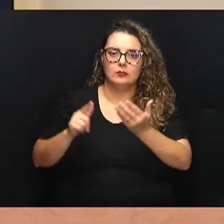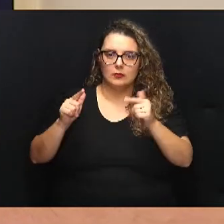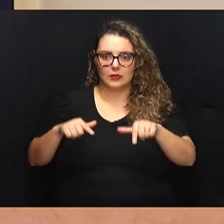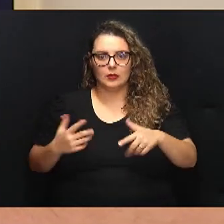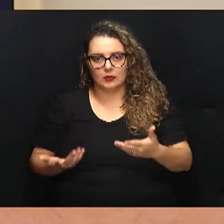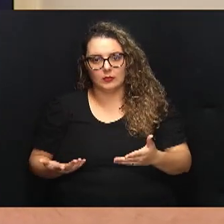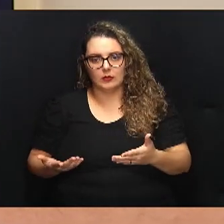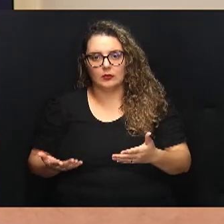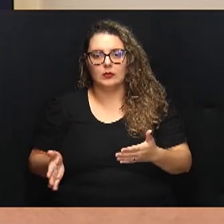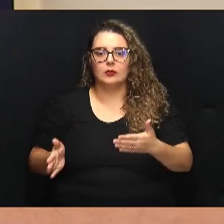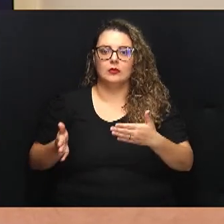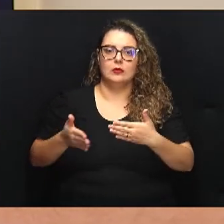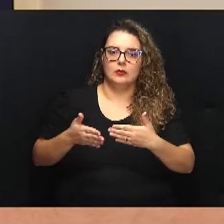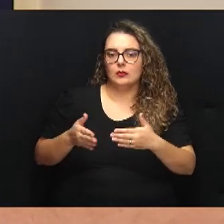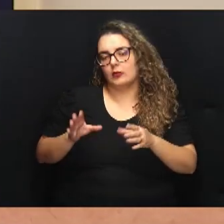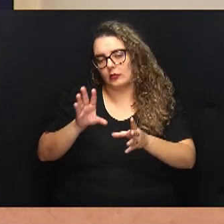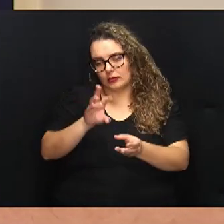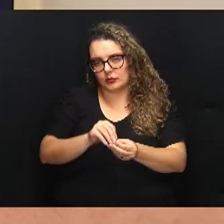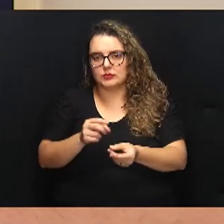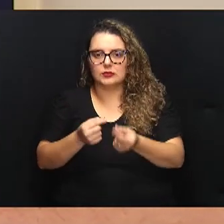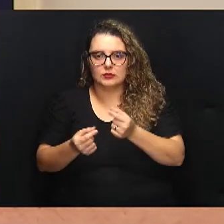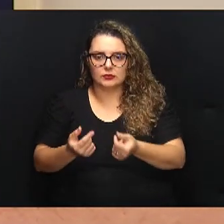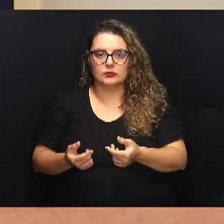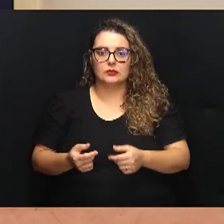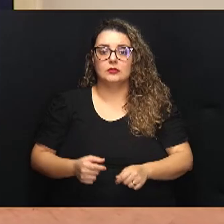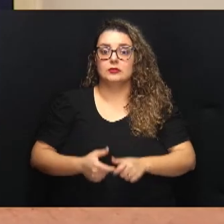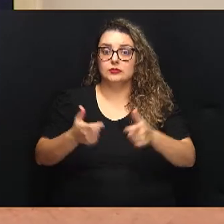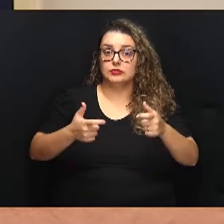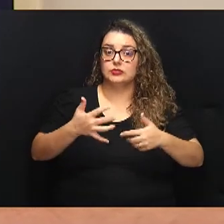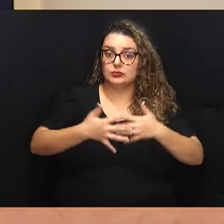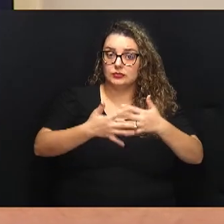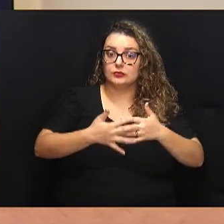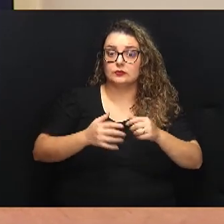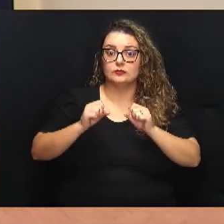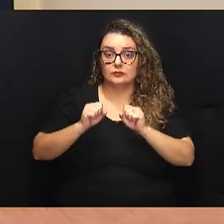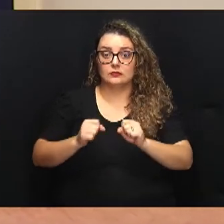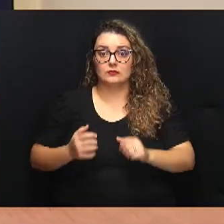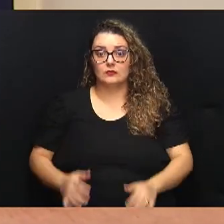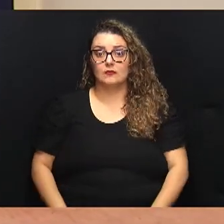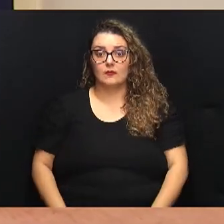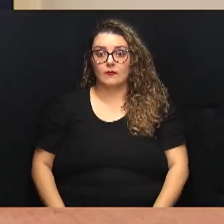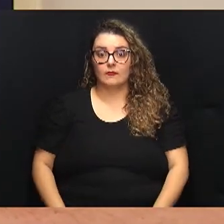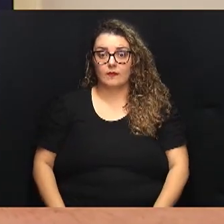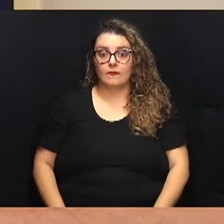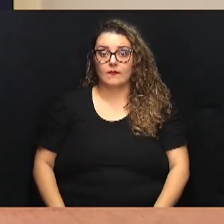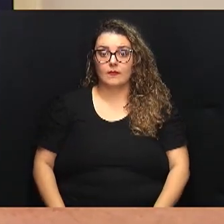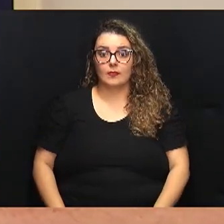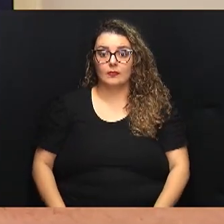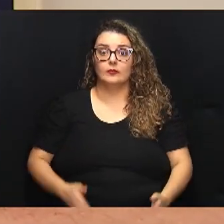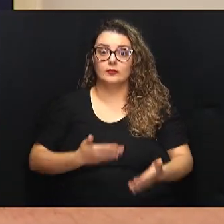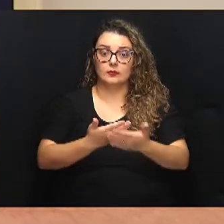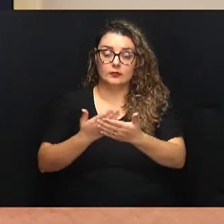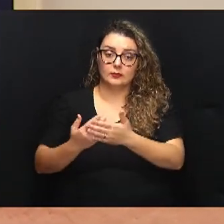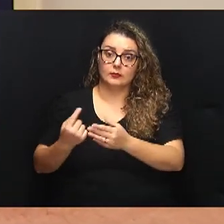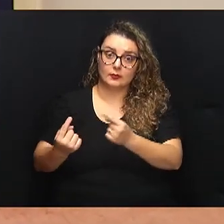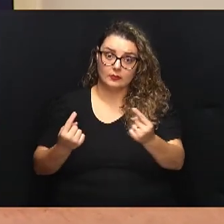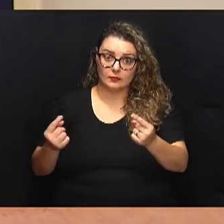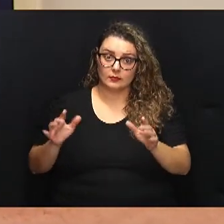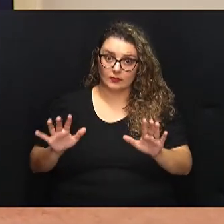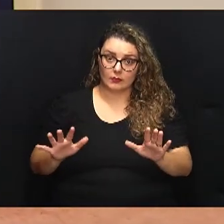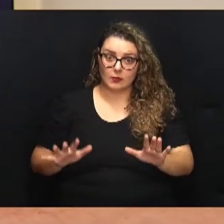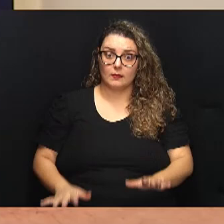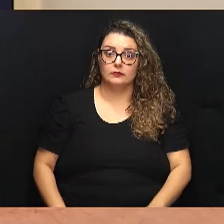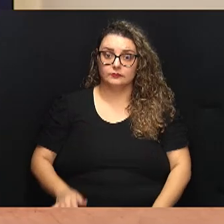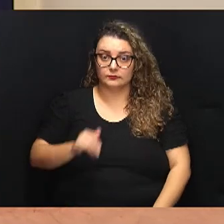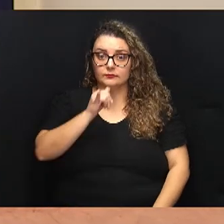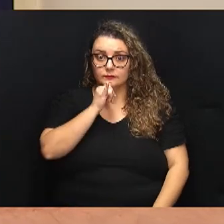estabelecimento, fechamento de caixa. E os de alta incomodidade vão poder ser estudados caso a caso. Vou dar um